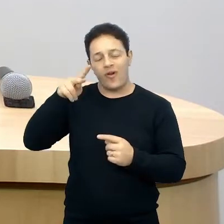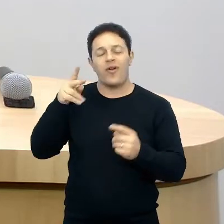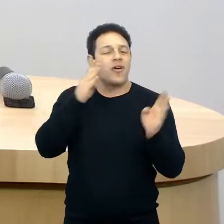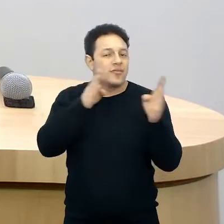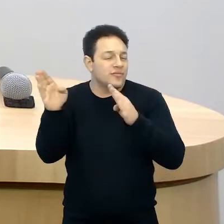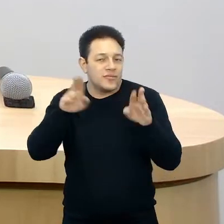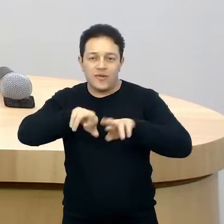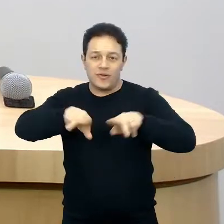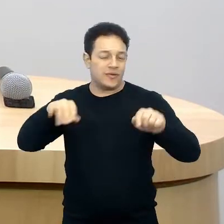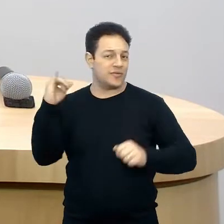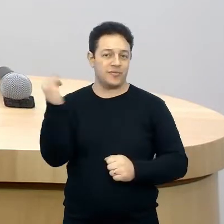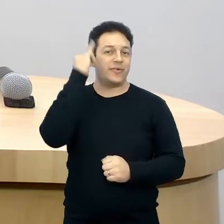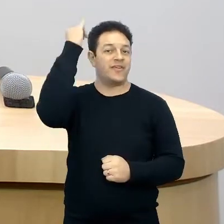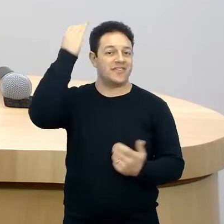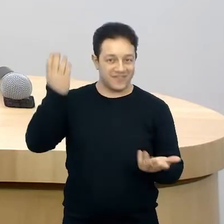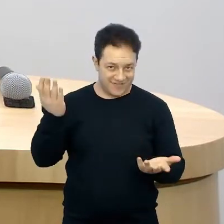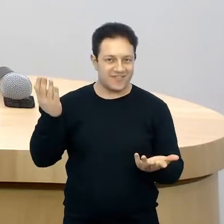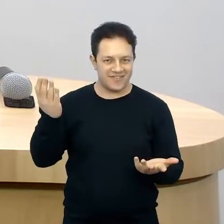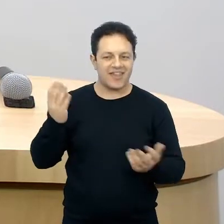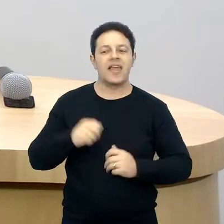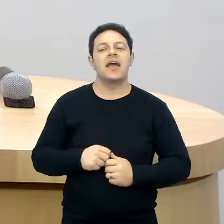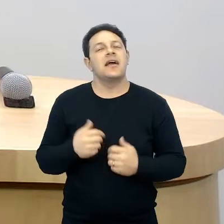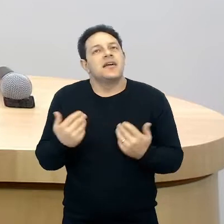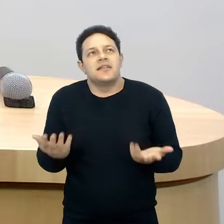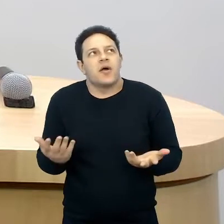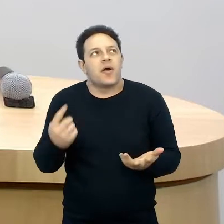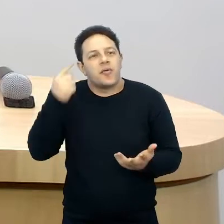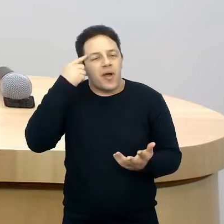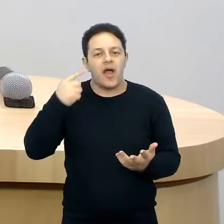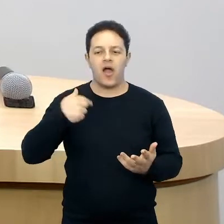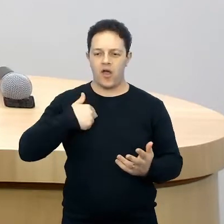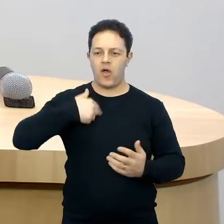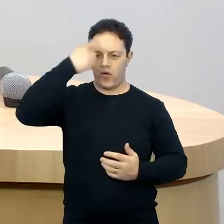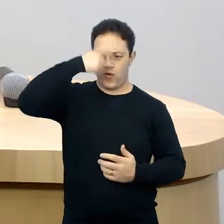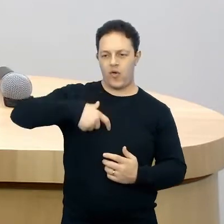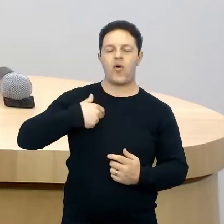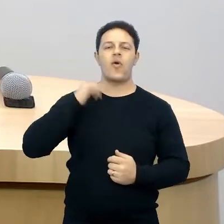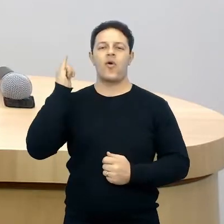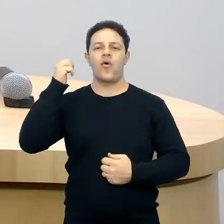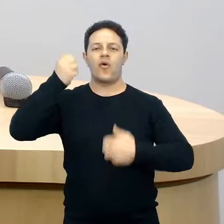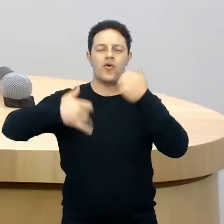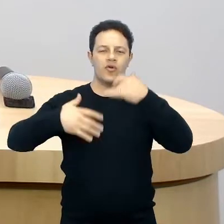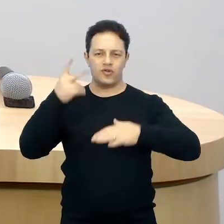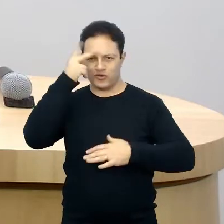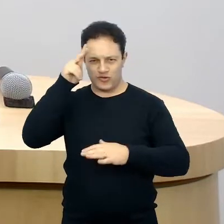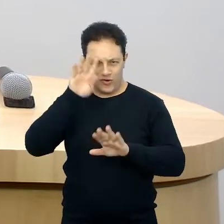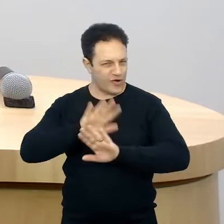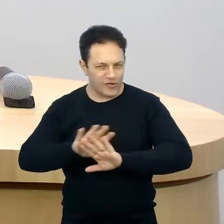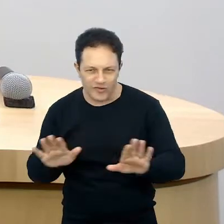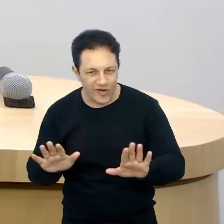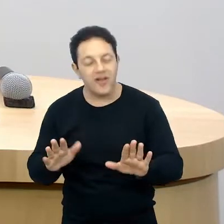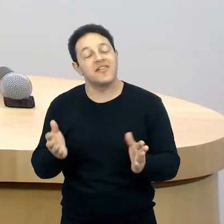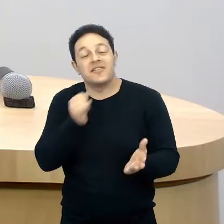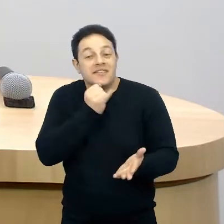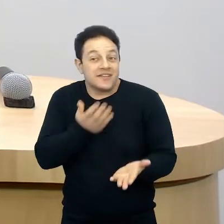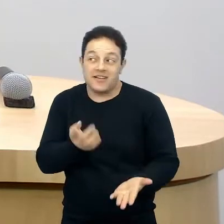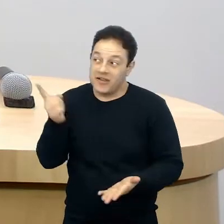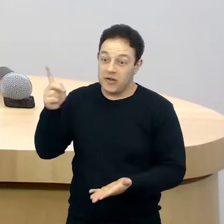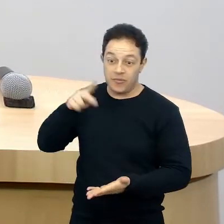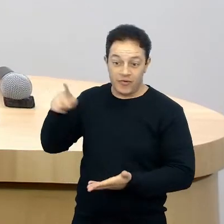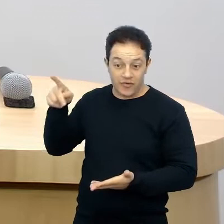tudo. Então, não basta ser historiador. Na medida em que a gente também, como no meu caso,